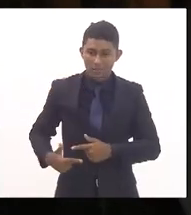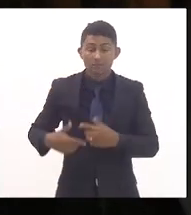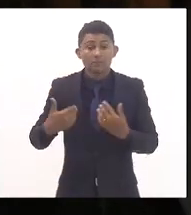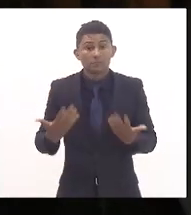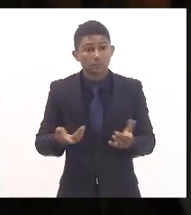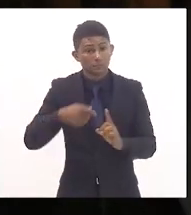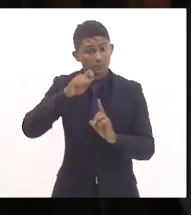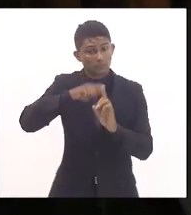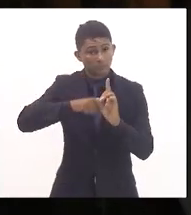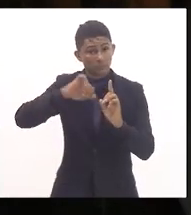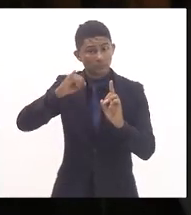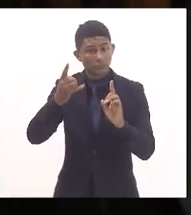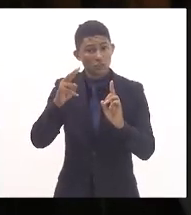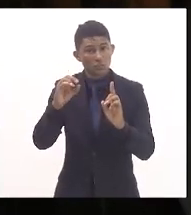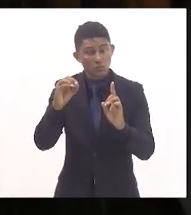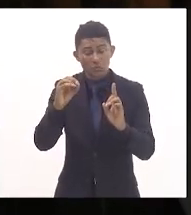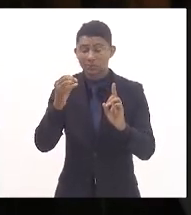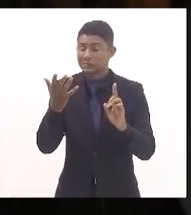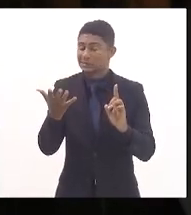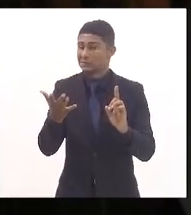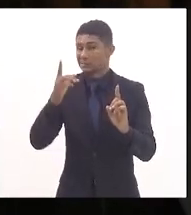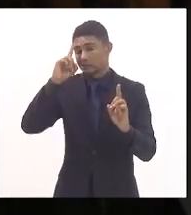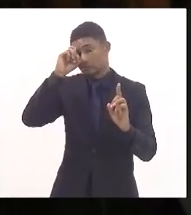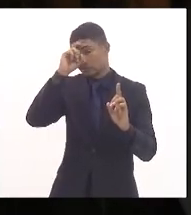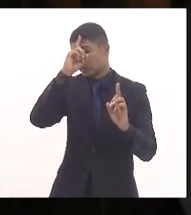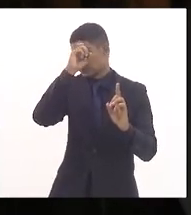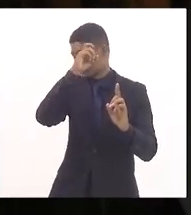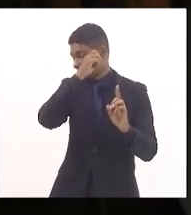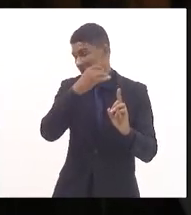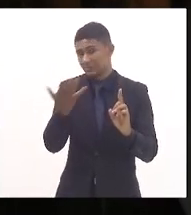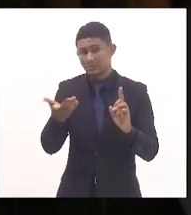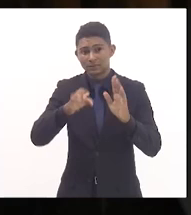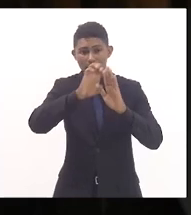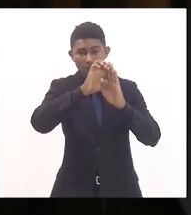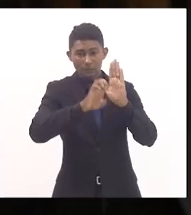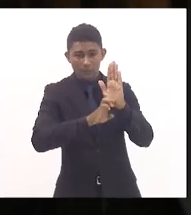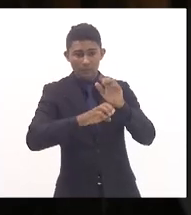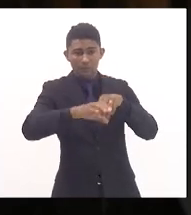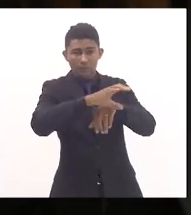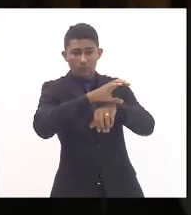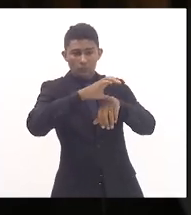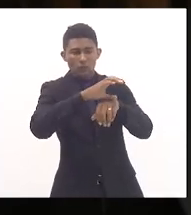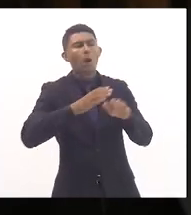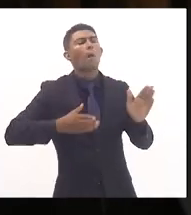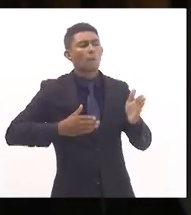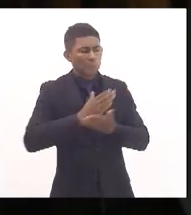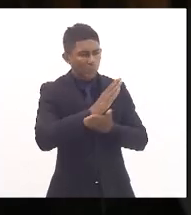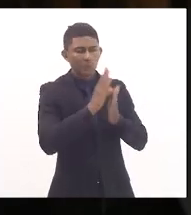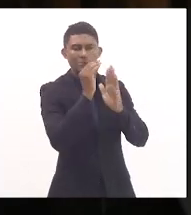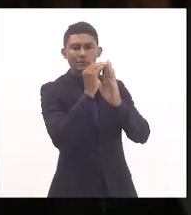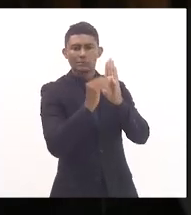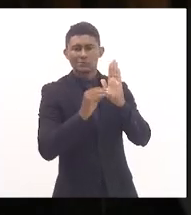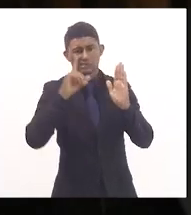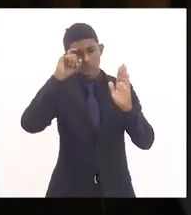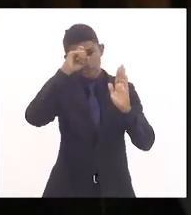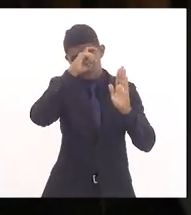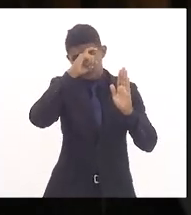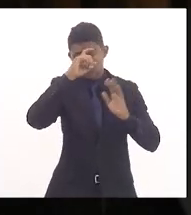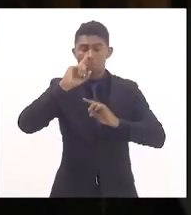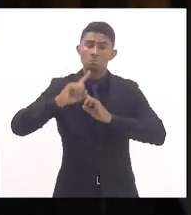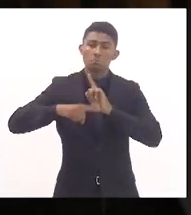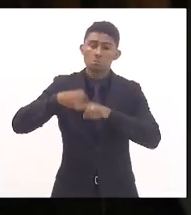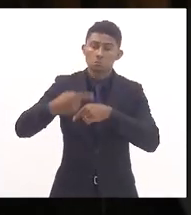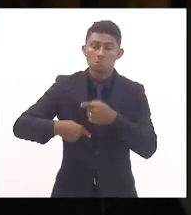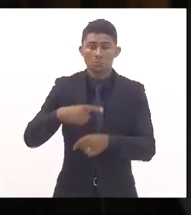de junho você aprovar emenda com a jornal depois é o recesso